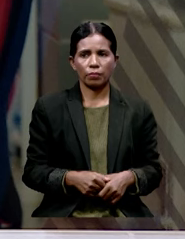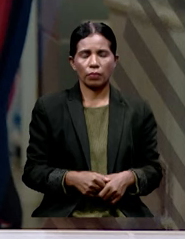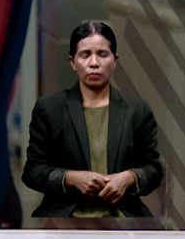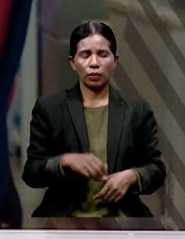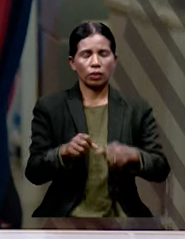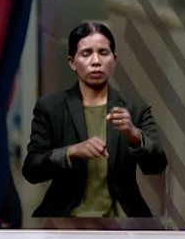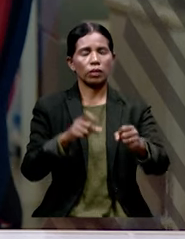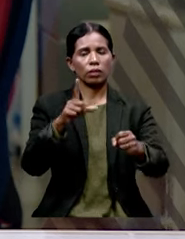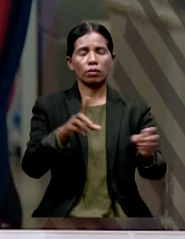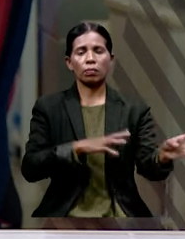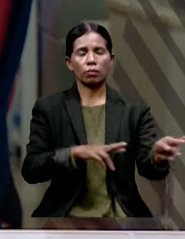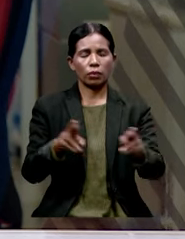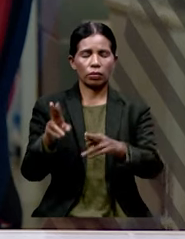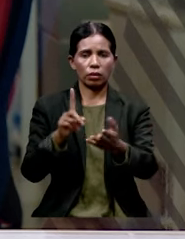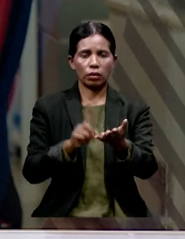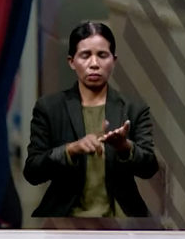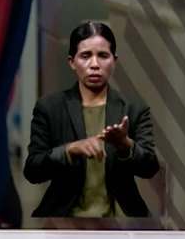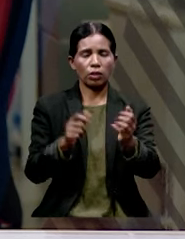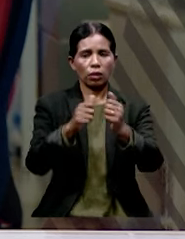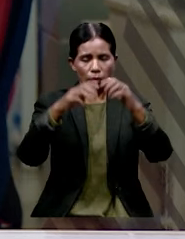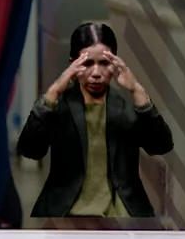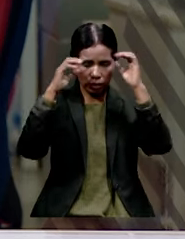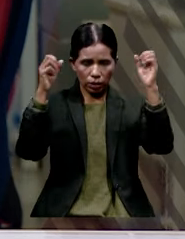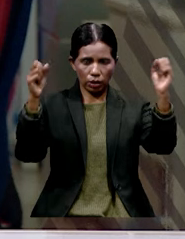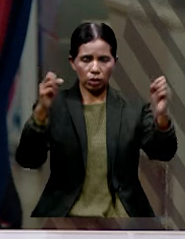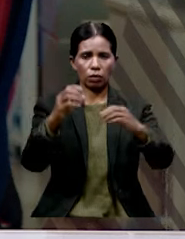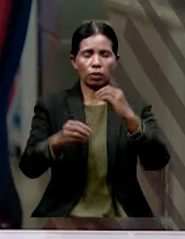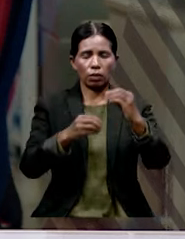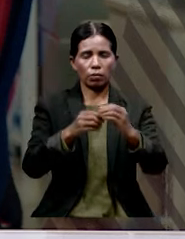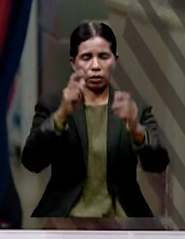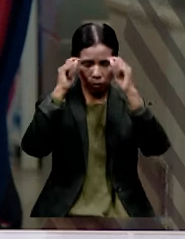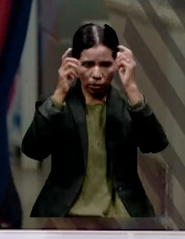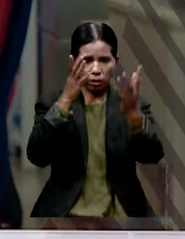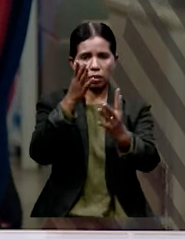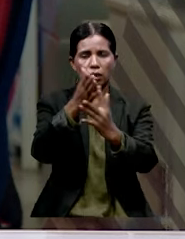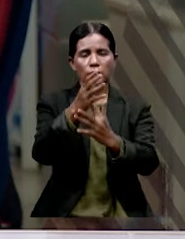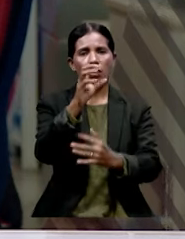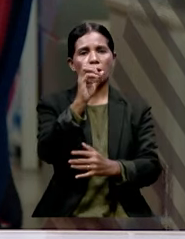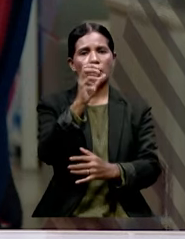Sociedade Civil pronto a tu debate o Presidente da República com a Badezão Timor-Leste, Niamba, o MK.